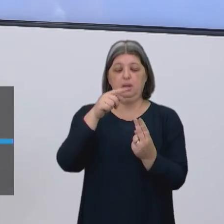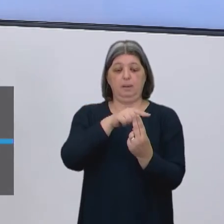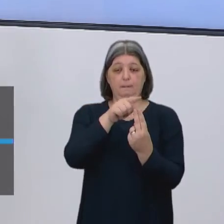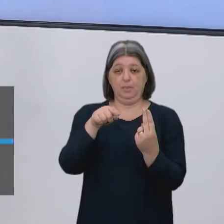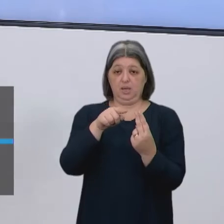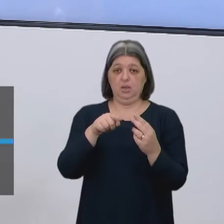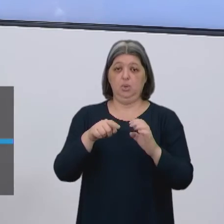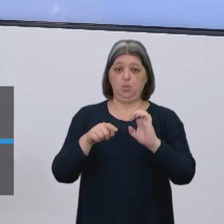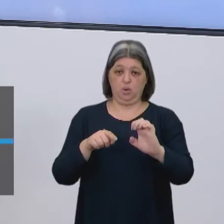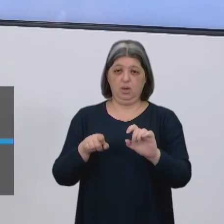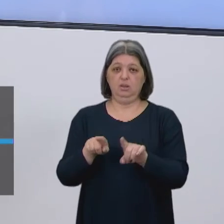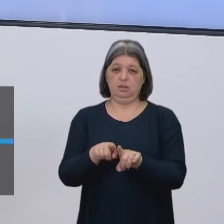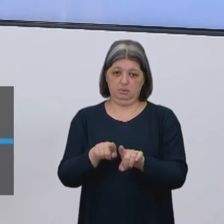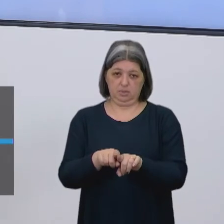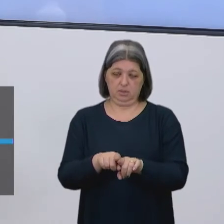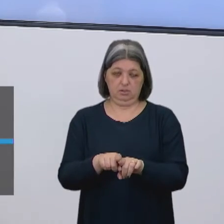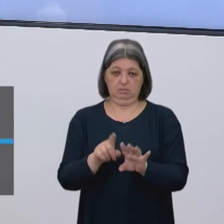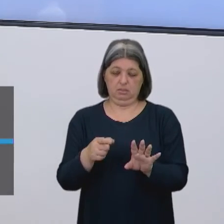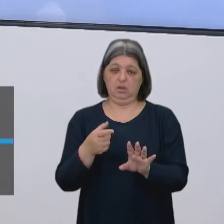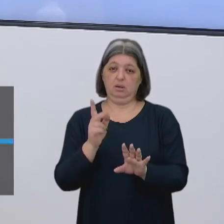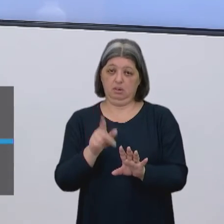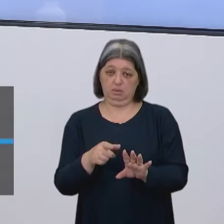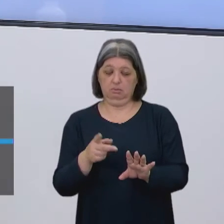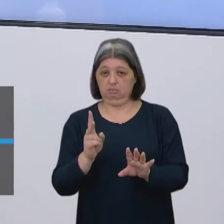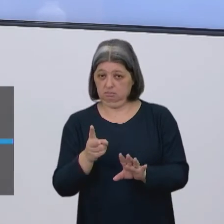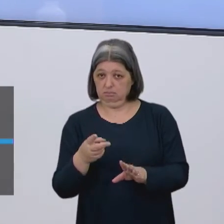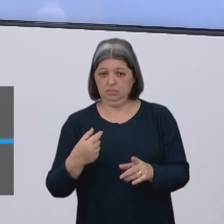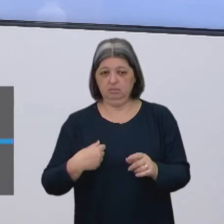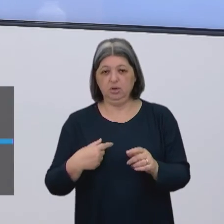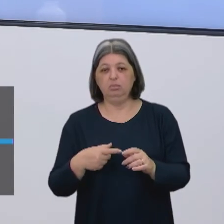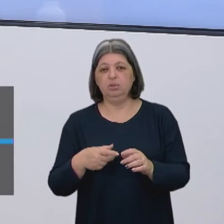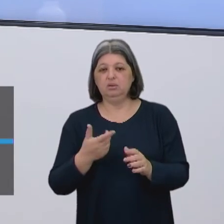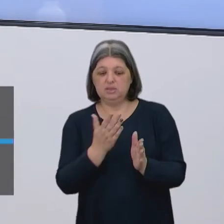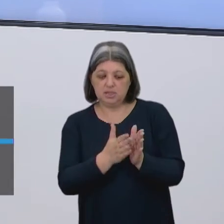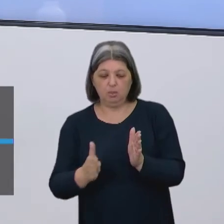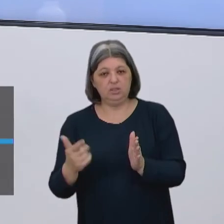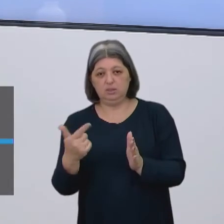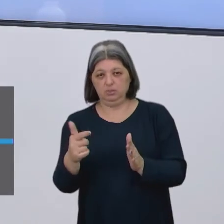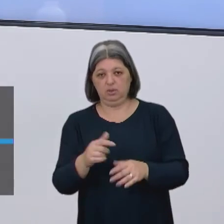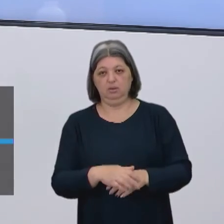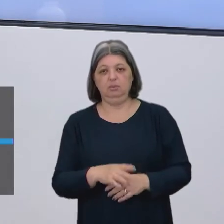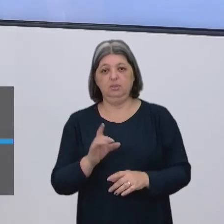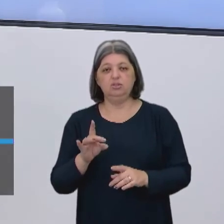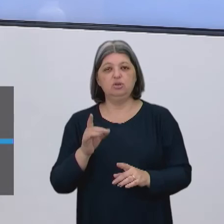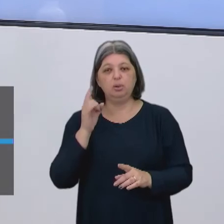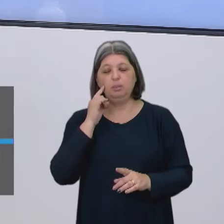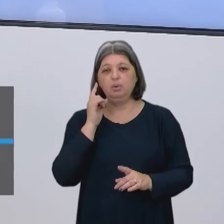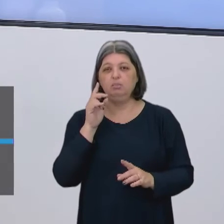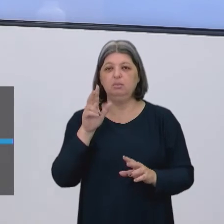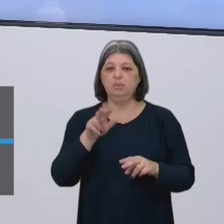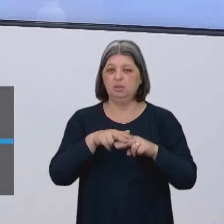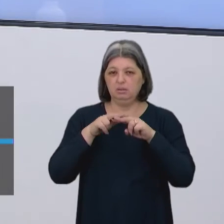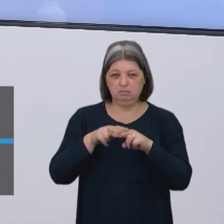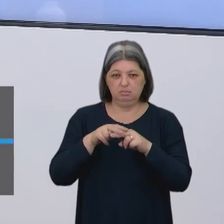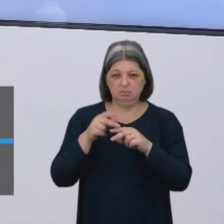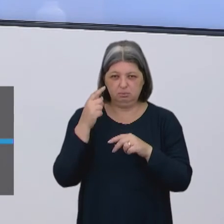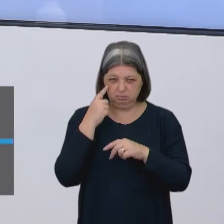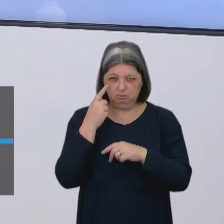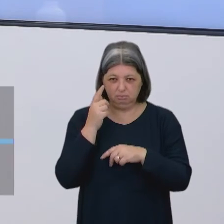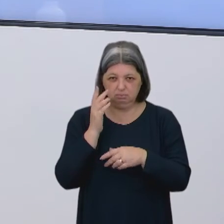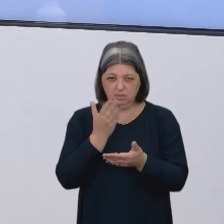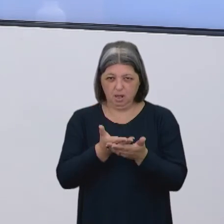tem fim e que não repetem nada. Tudo bem? De cara, a gente tem um exercício para finalizar a aula, que é só para reconhecer. Então, vamos lá,